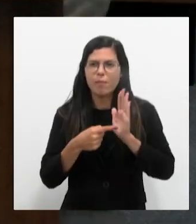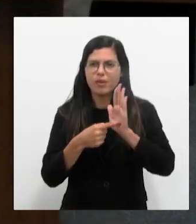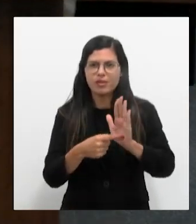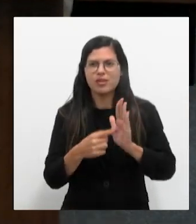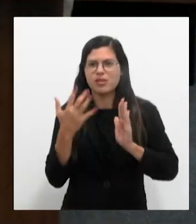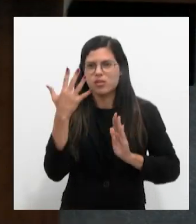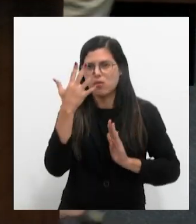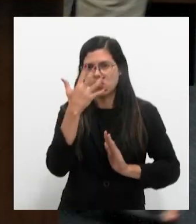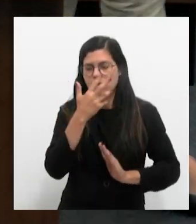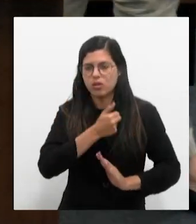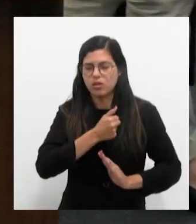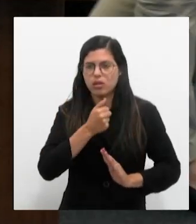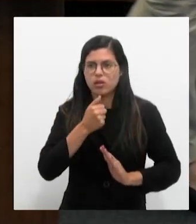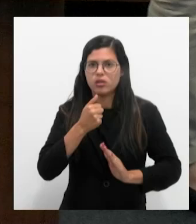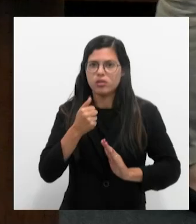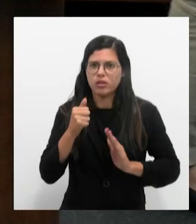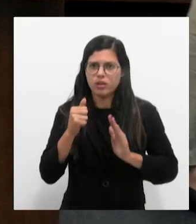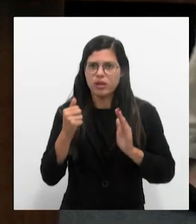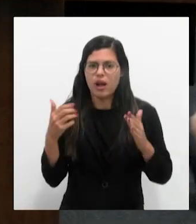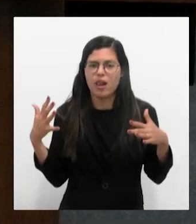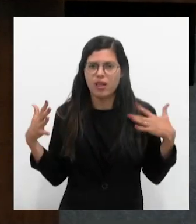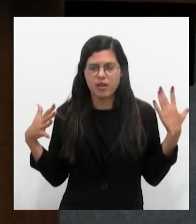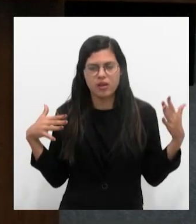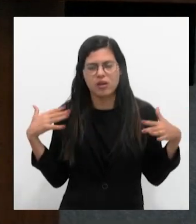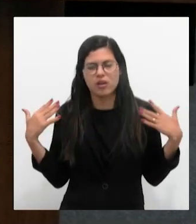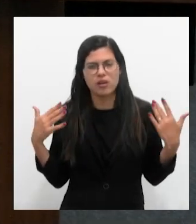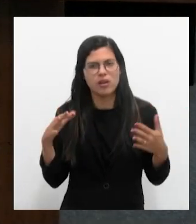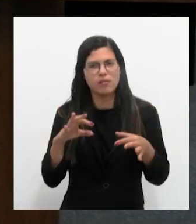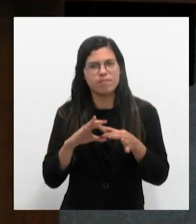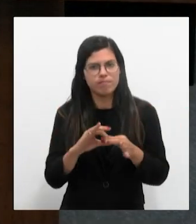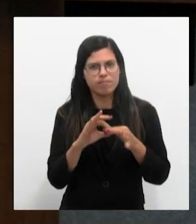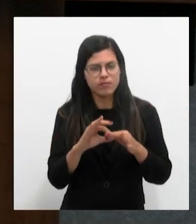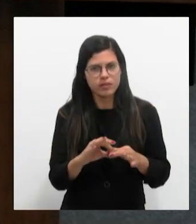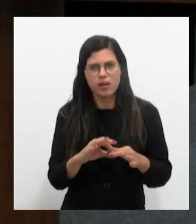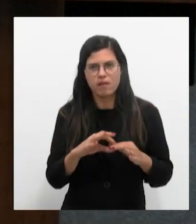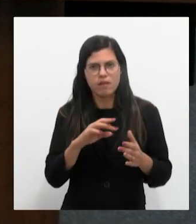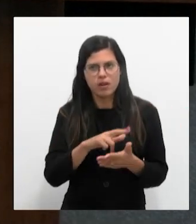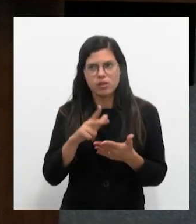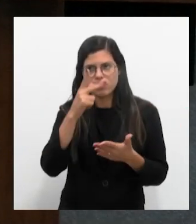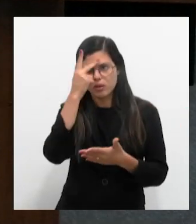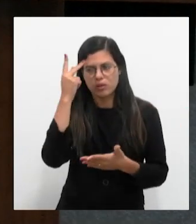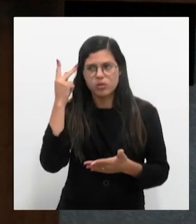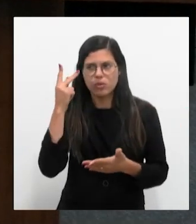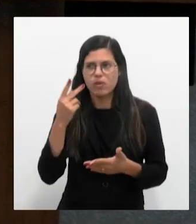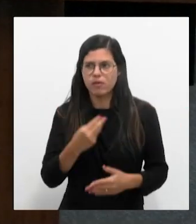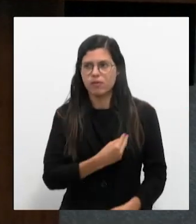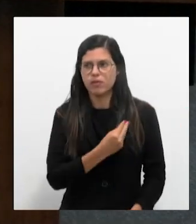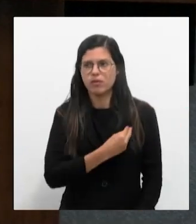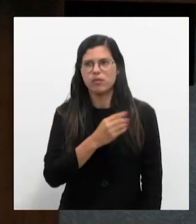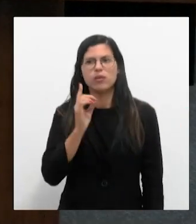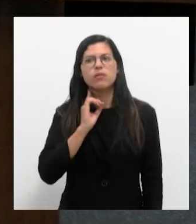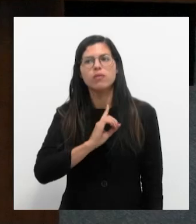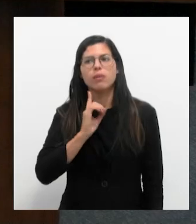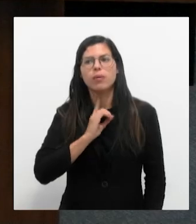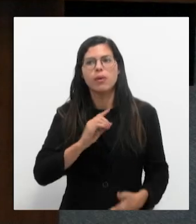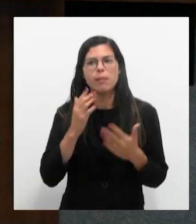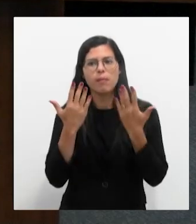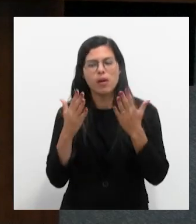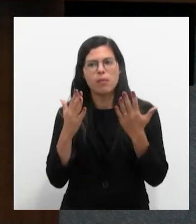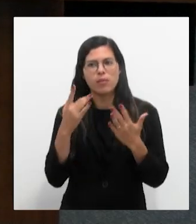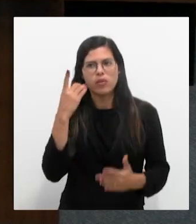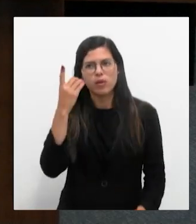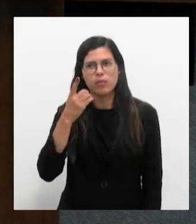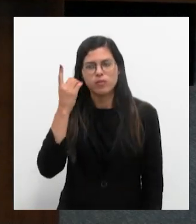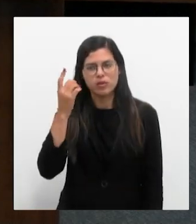né, alegria, confraternização a tantos milhões de pessoas. Então é isso. Viva o Flamengo, parabéns,